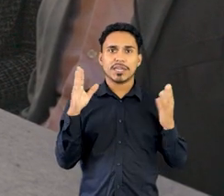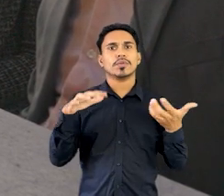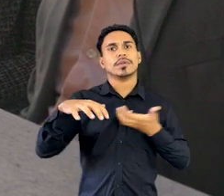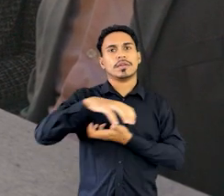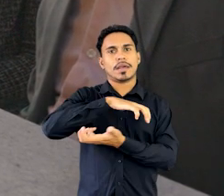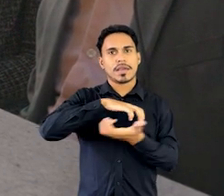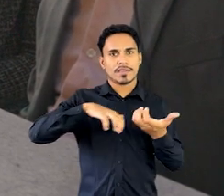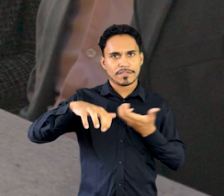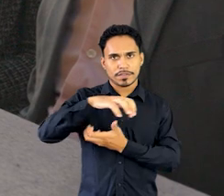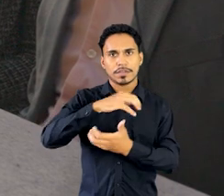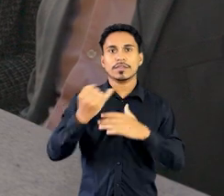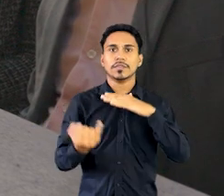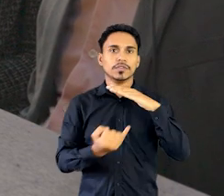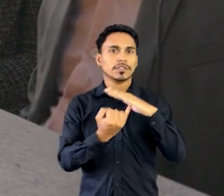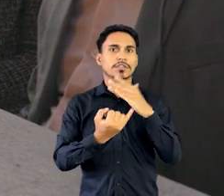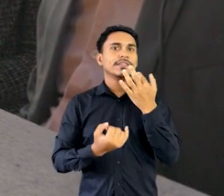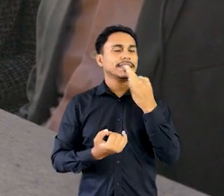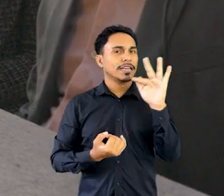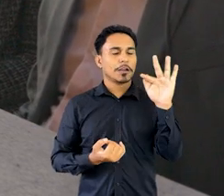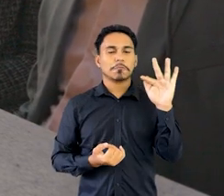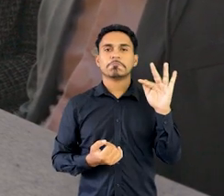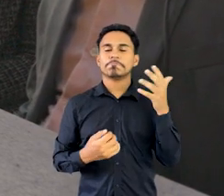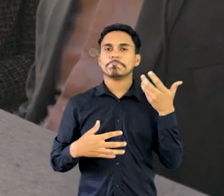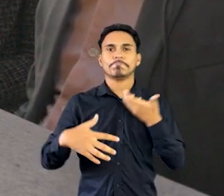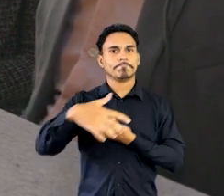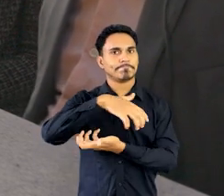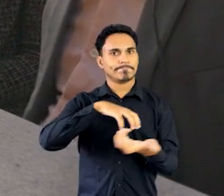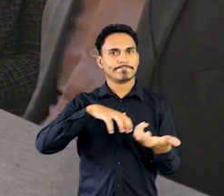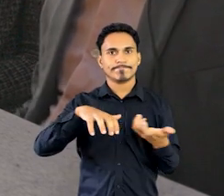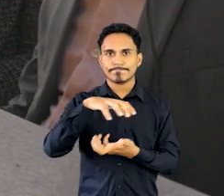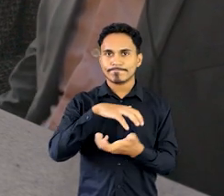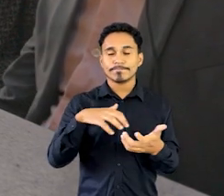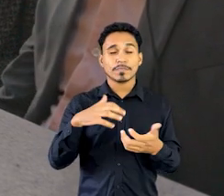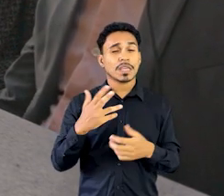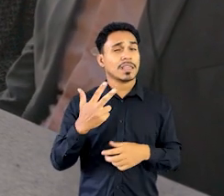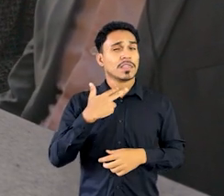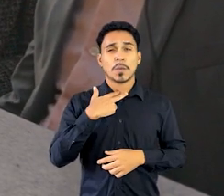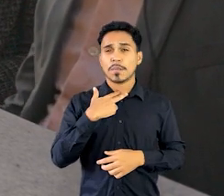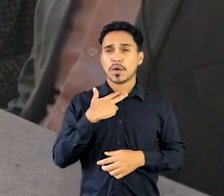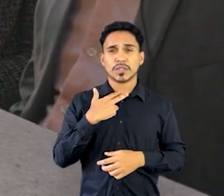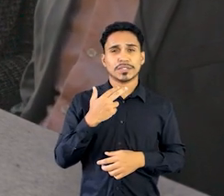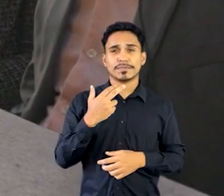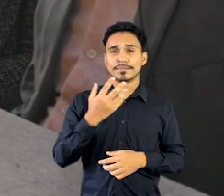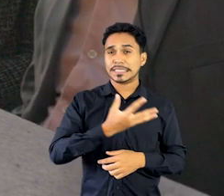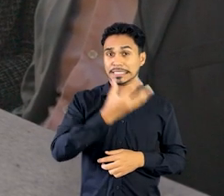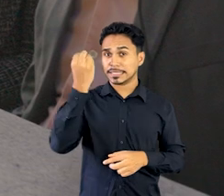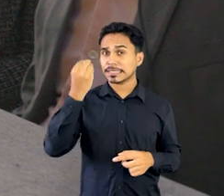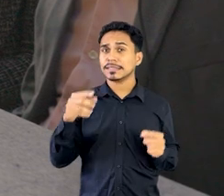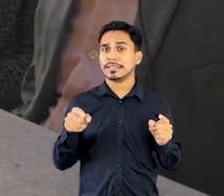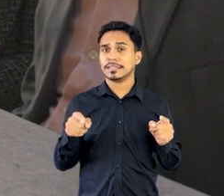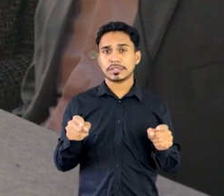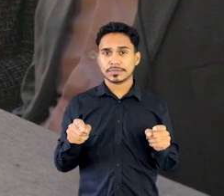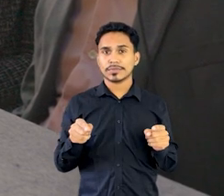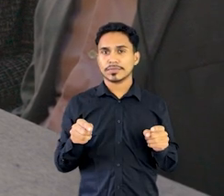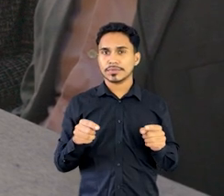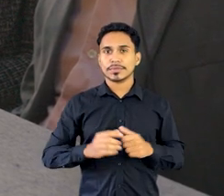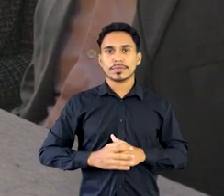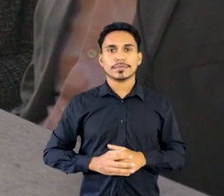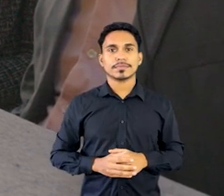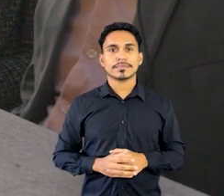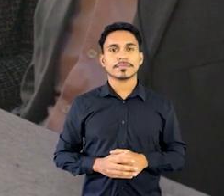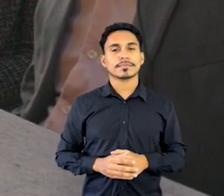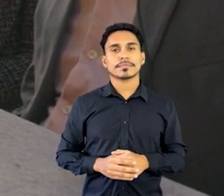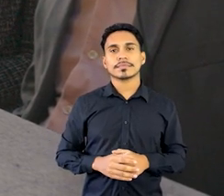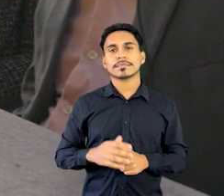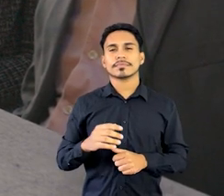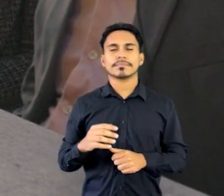em regime de greve né As instituições estão paralisadas eu acho que é importante a gente não não deixar isso de Fora eh